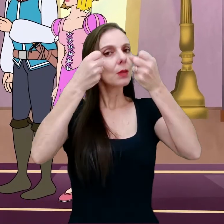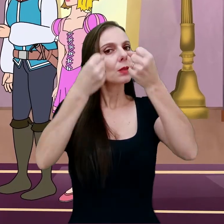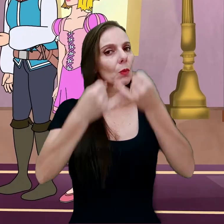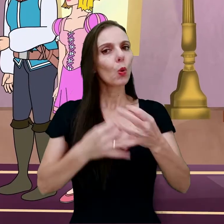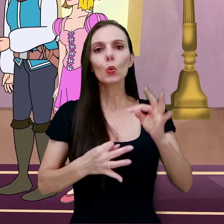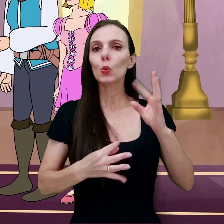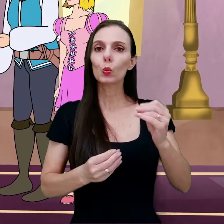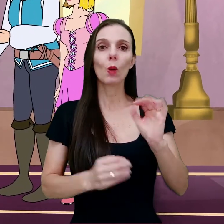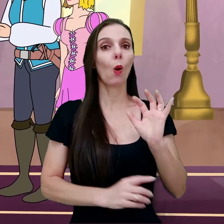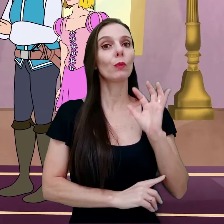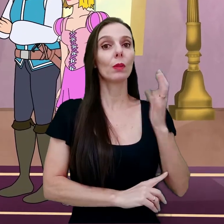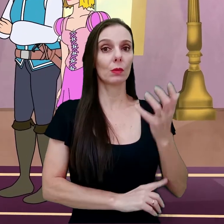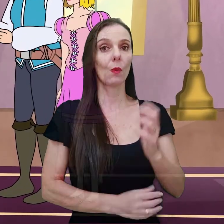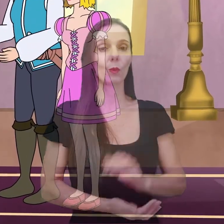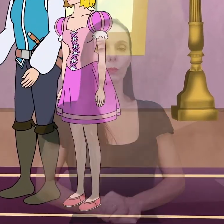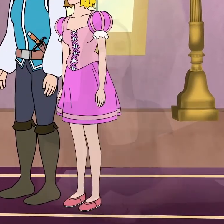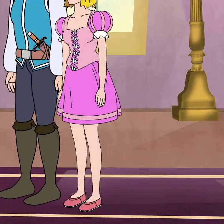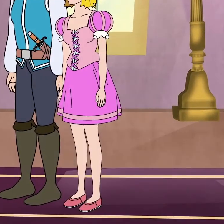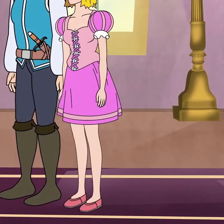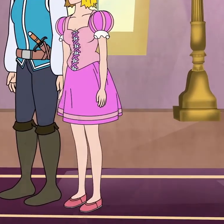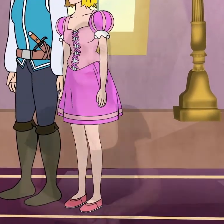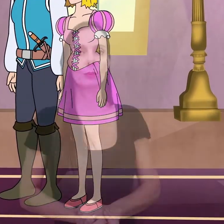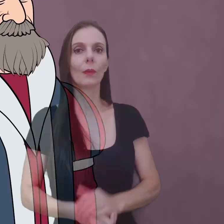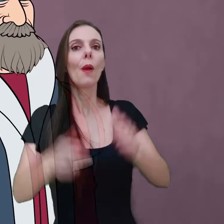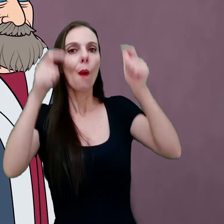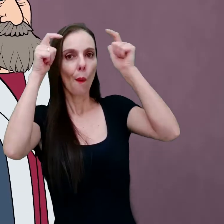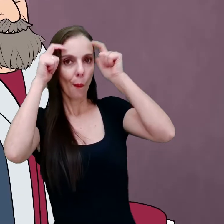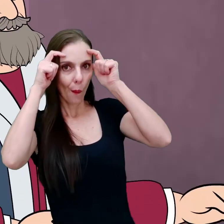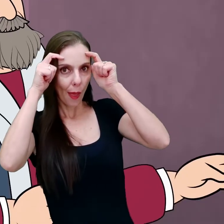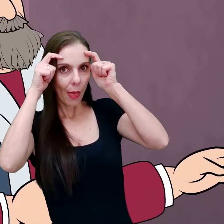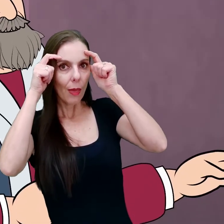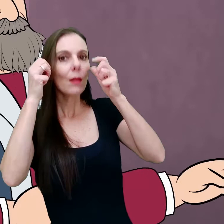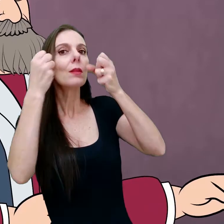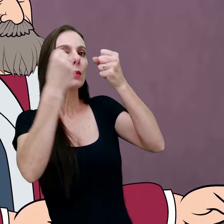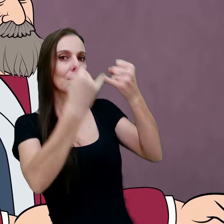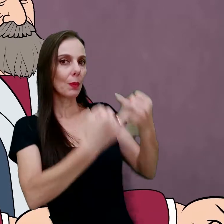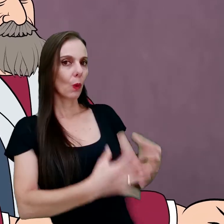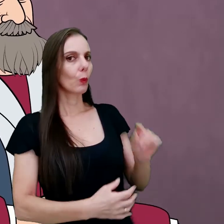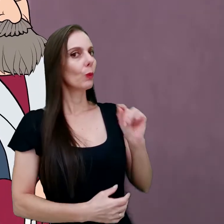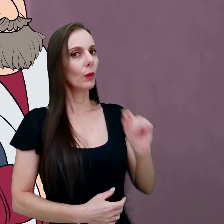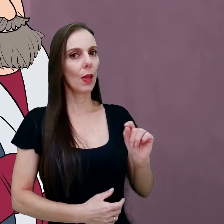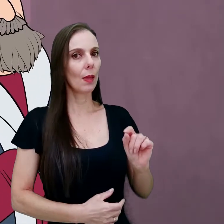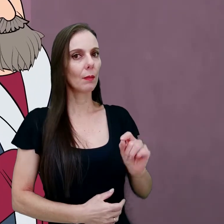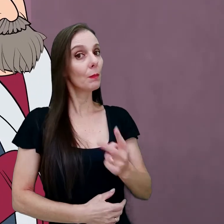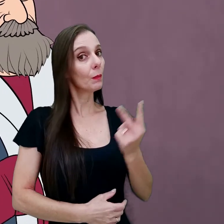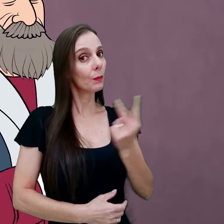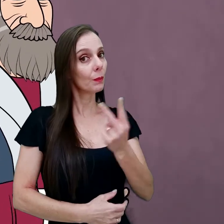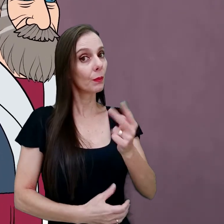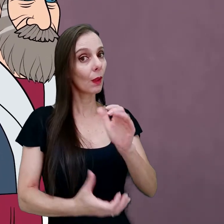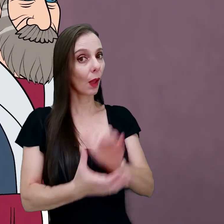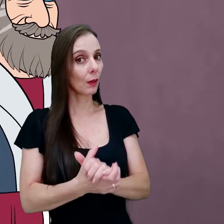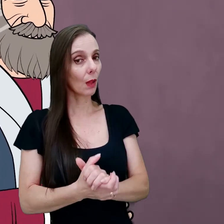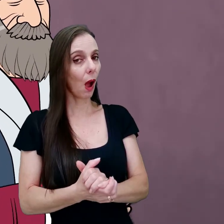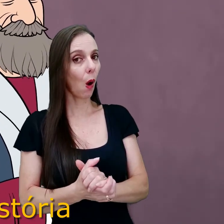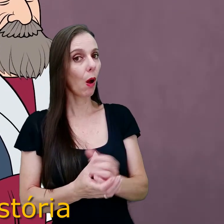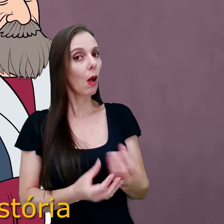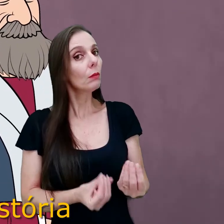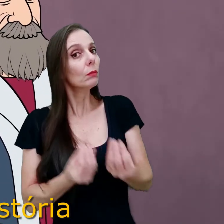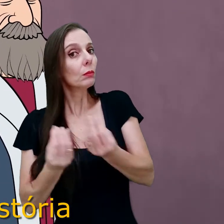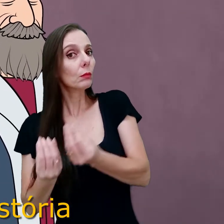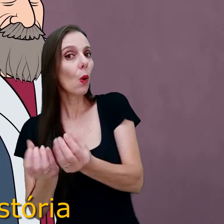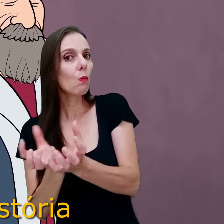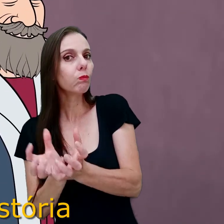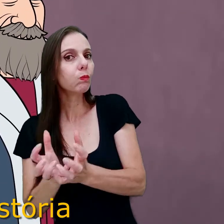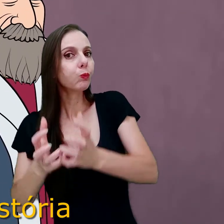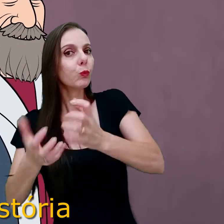contando tudo o que havia acontecido com ele. E então, o rei disse a ele que um casal de idosos lhe dera a erva e